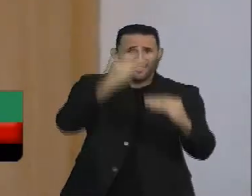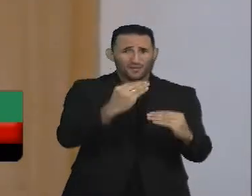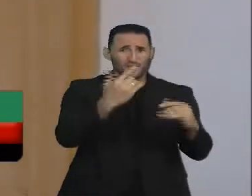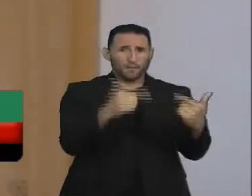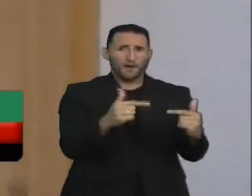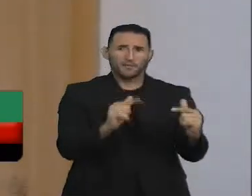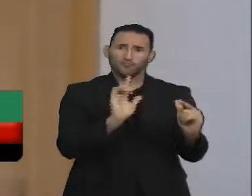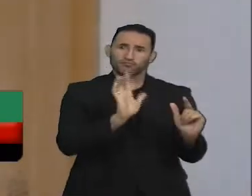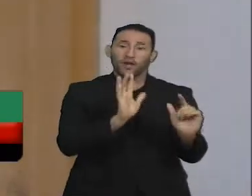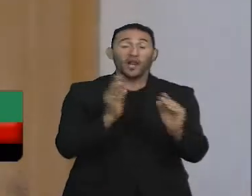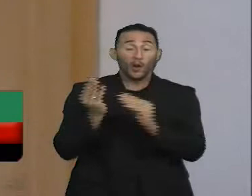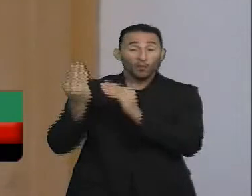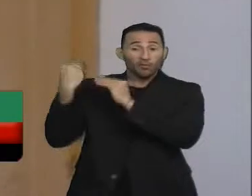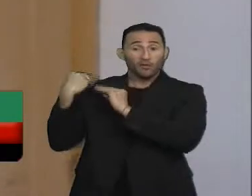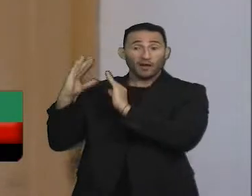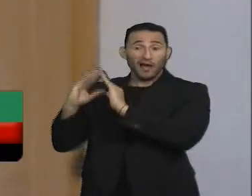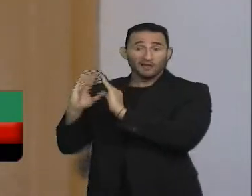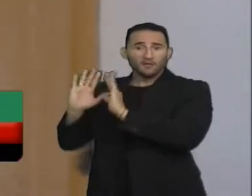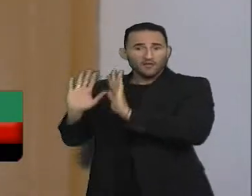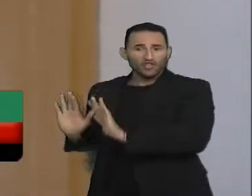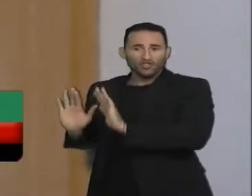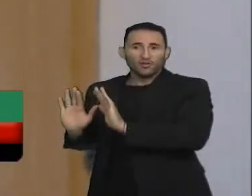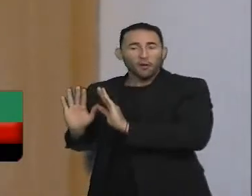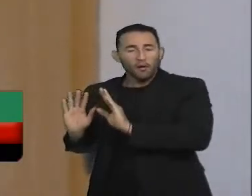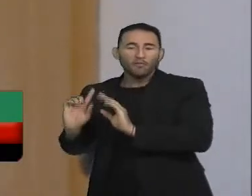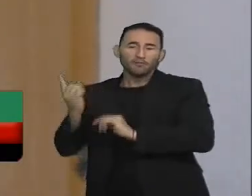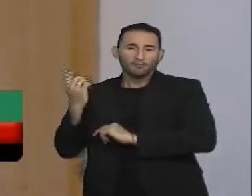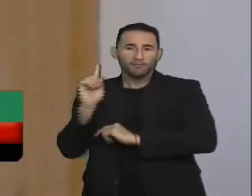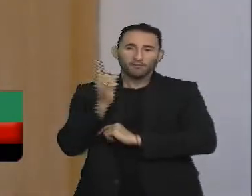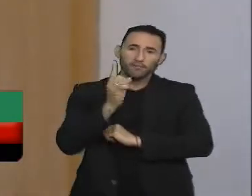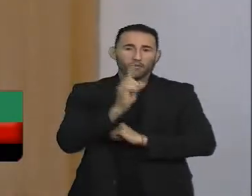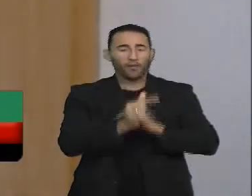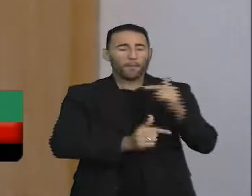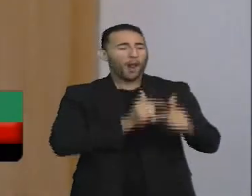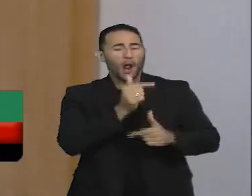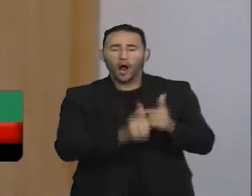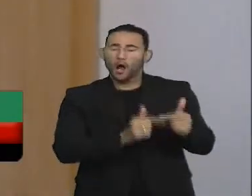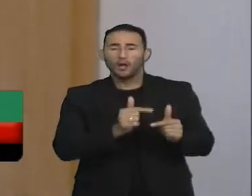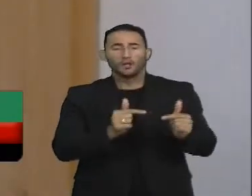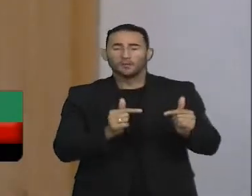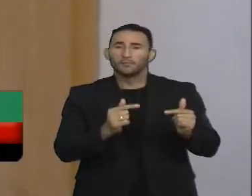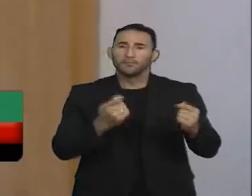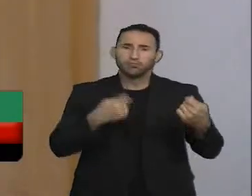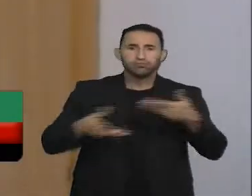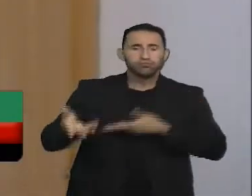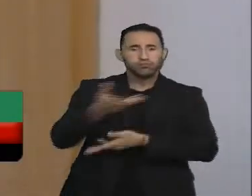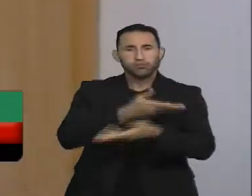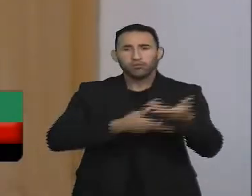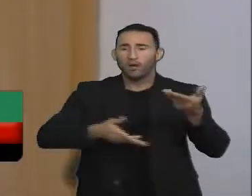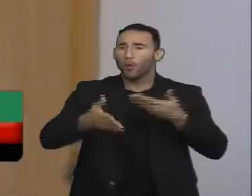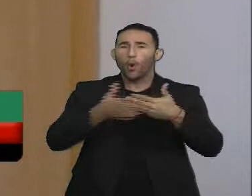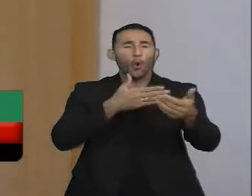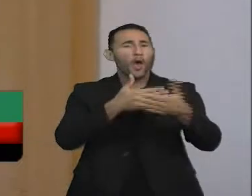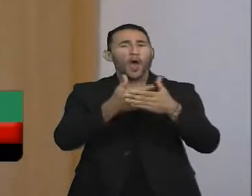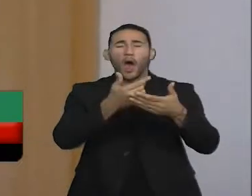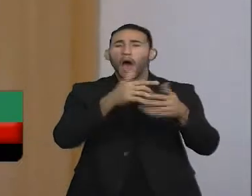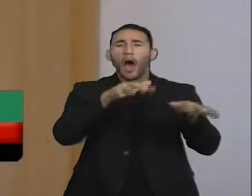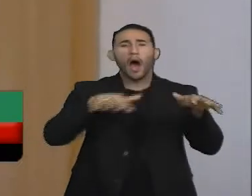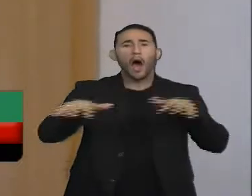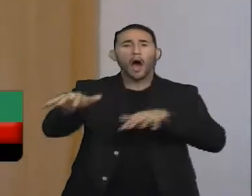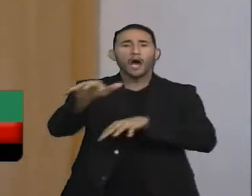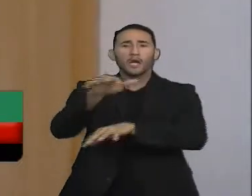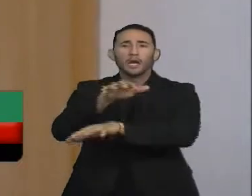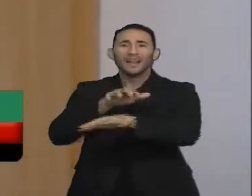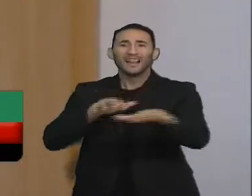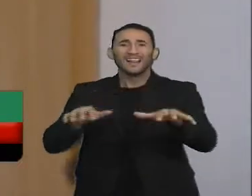entender essa parte aí dos servidores da saúde. E a saúde sempre vai ser, em toda e qualquer cidade, no Brasil inteiro,